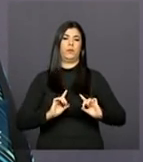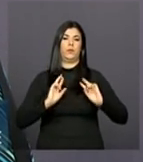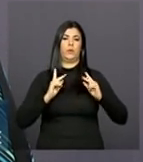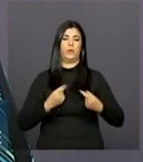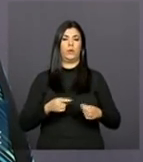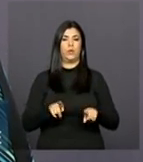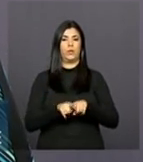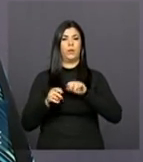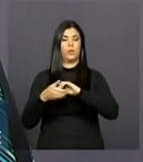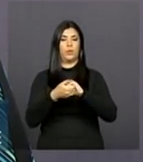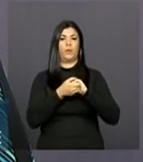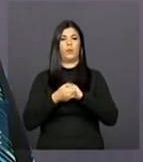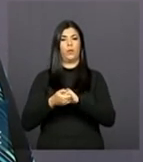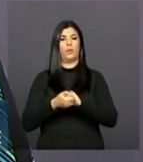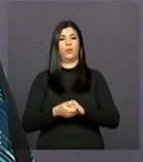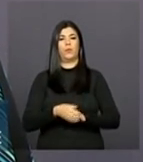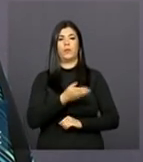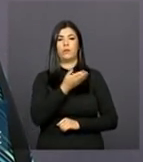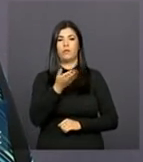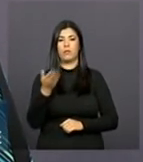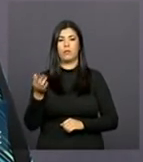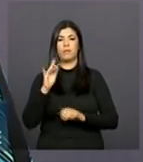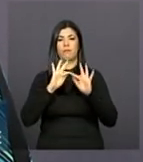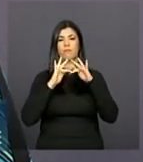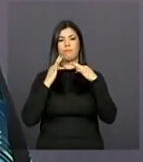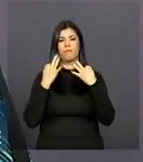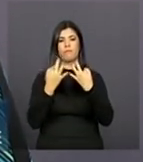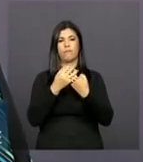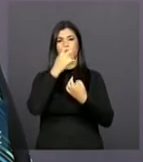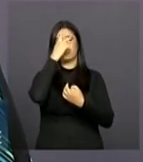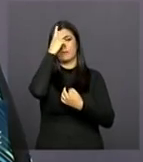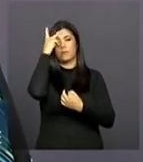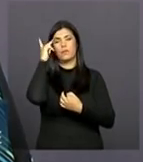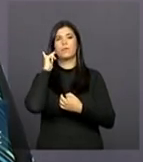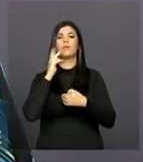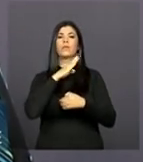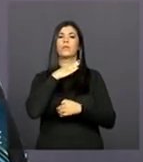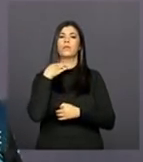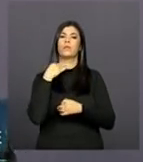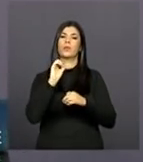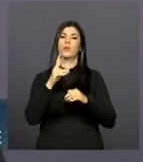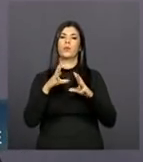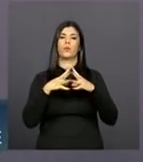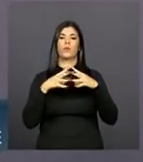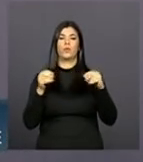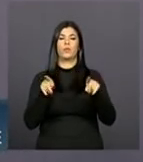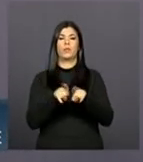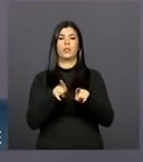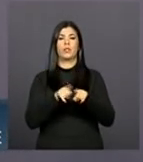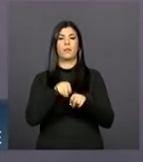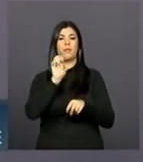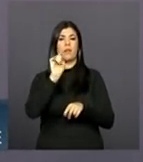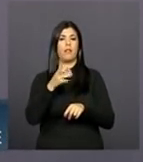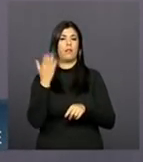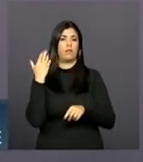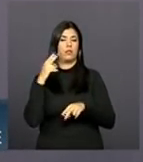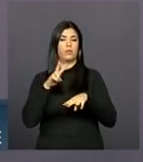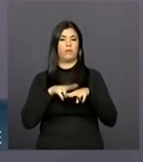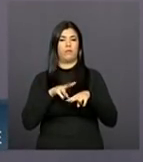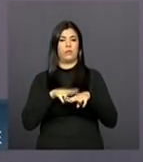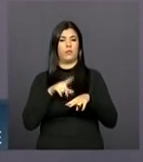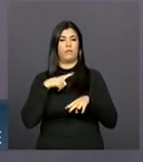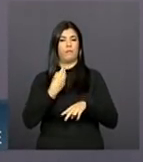cumprimentar as senhoras e os senhores familiares de mortos e desaparecidos E os expresos políticos